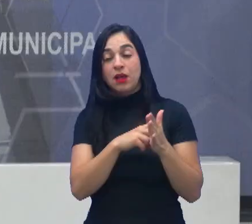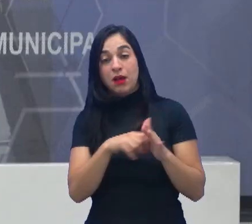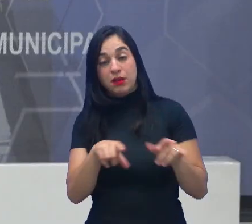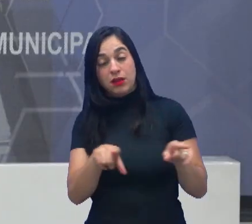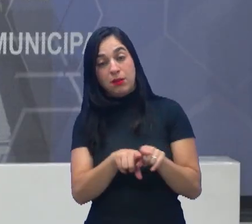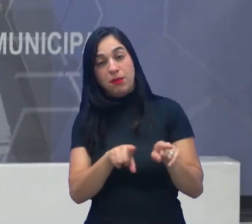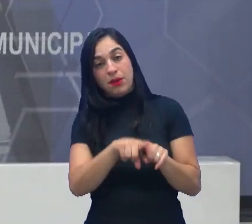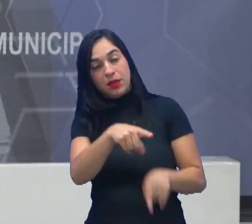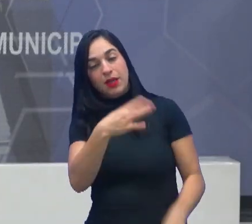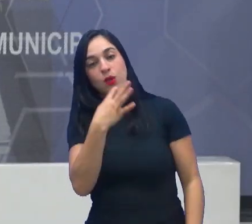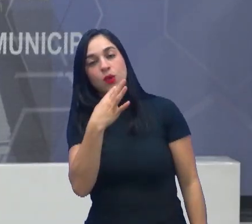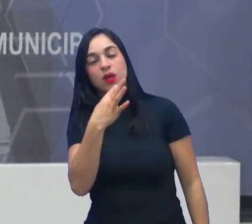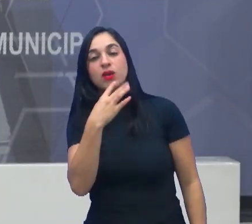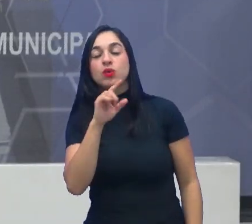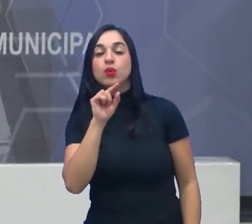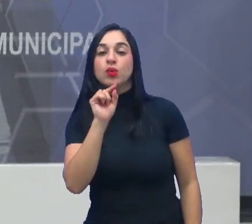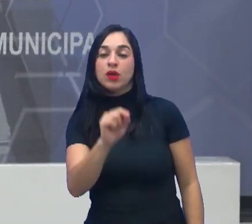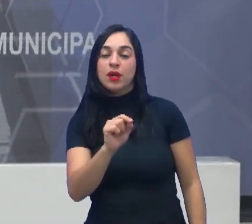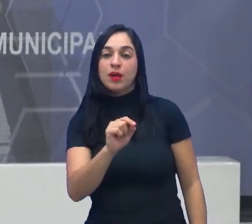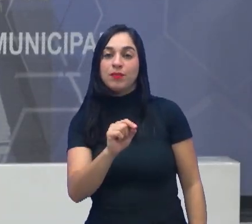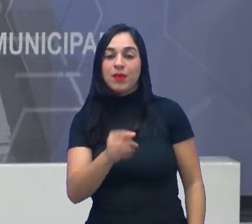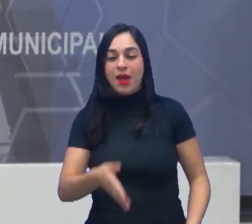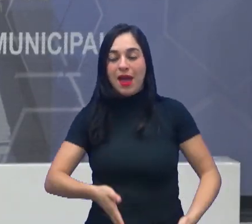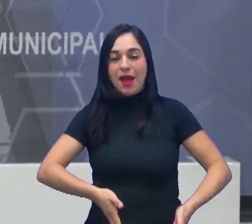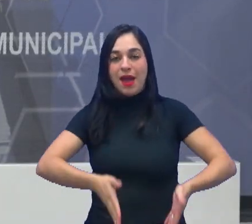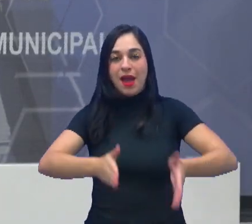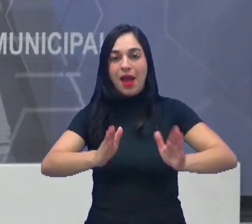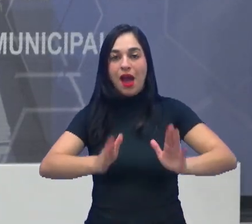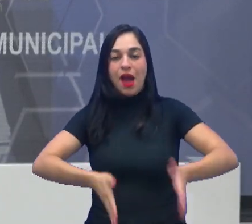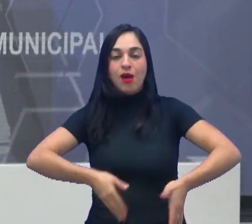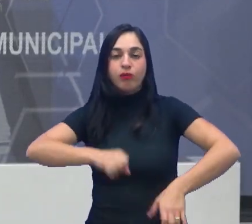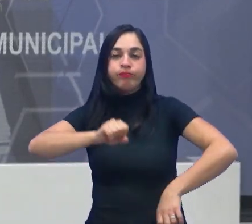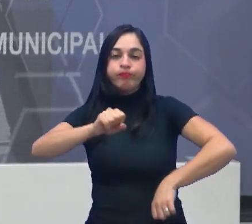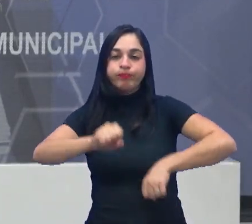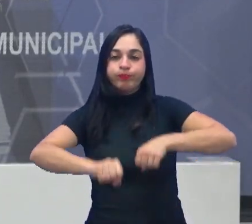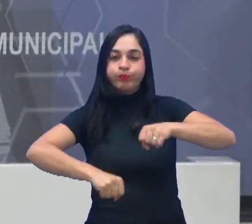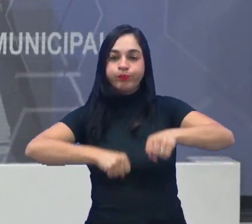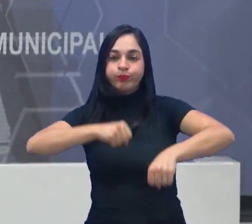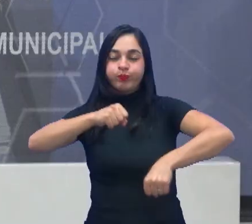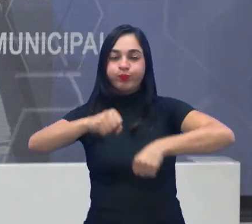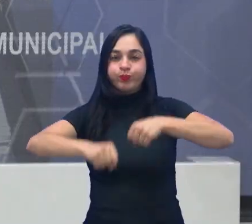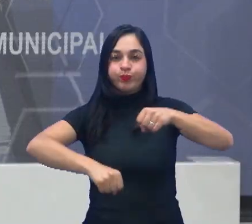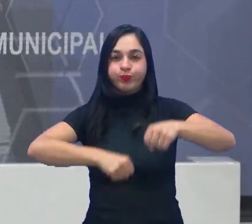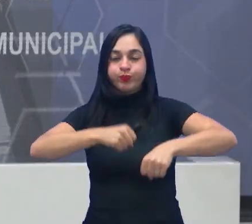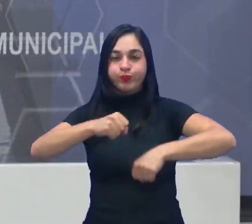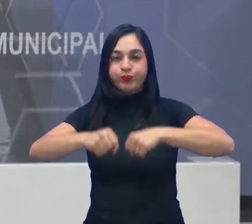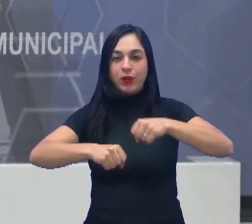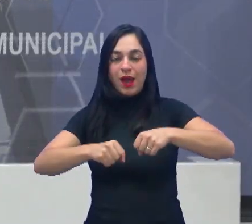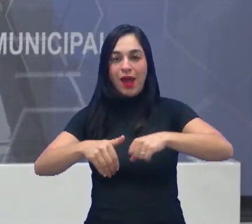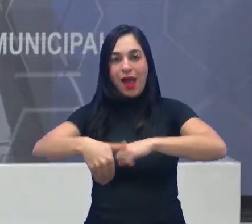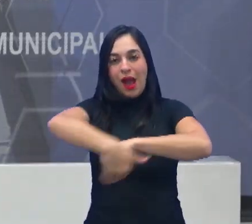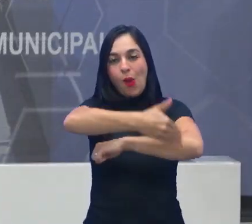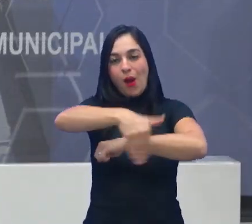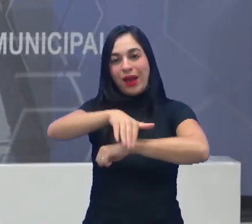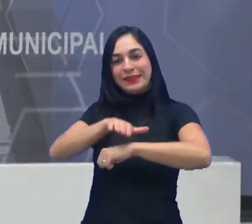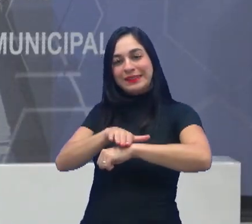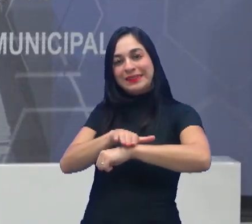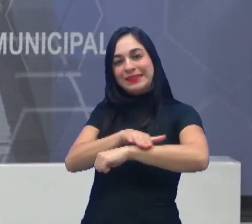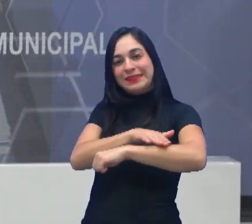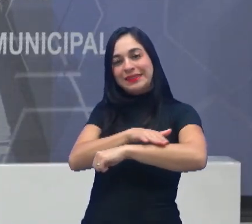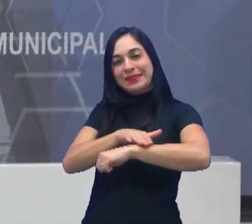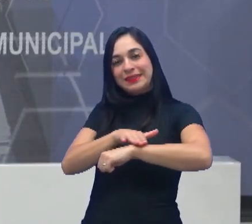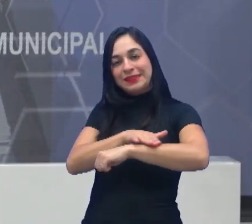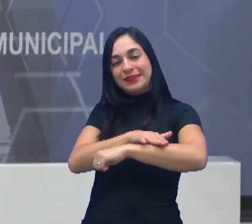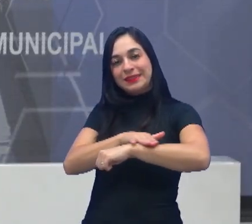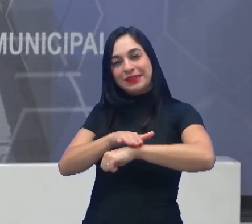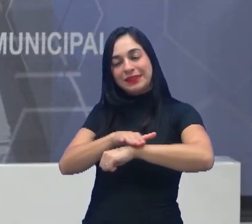também a ciclofaixa que foi feita em uma das calçadas mais movimentadas do Alto da Ponte.